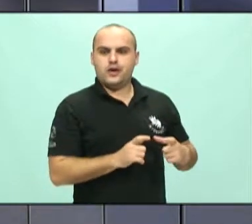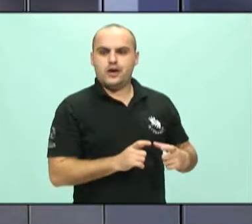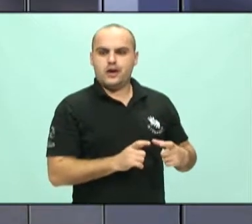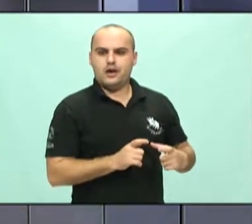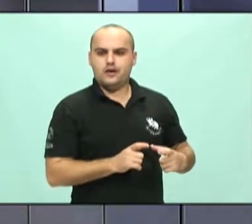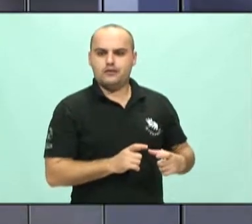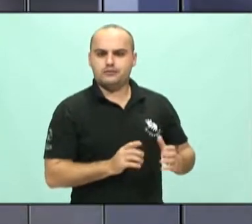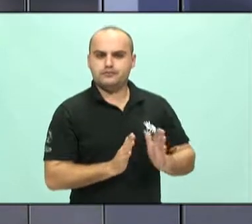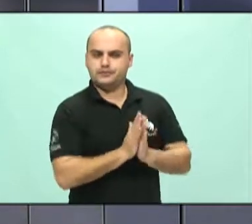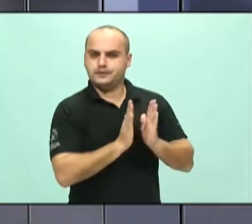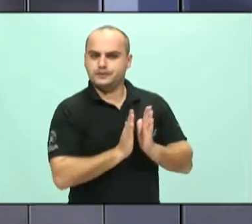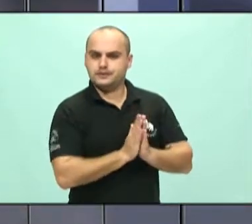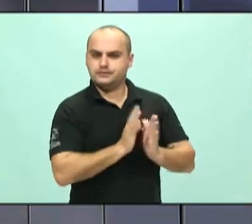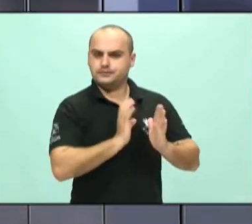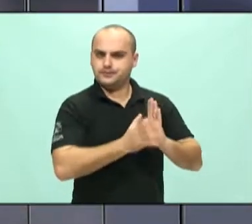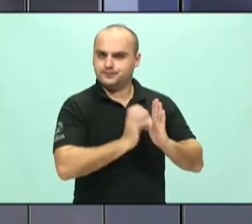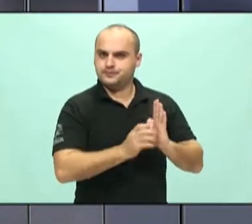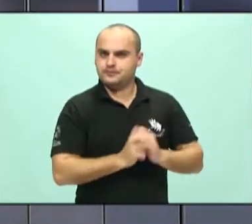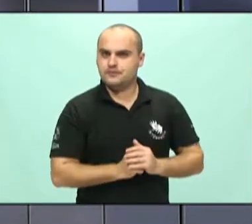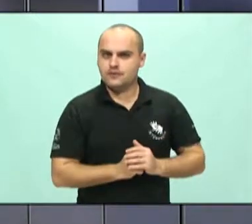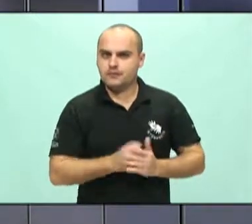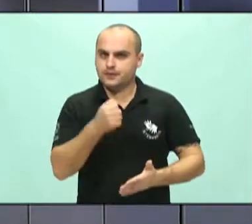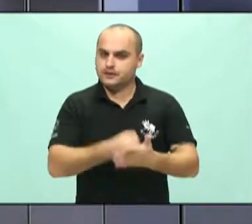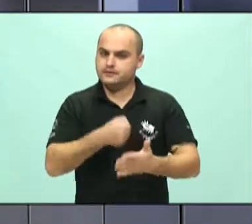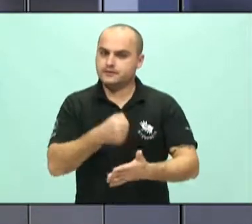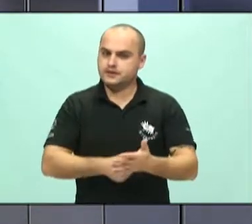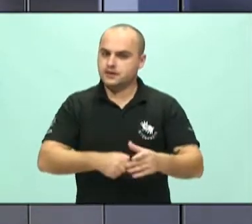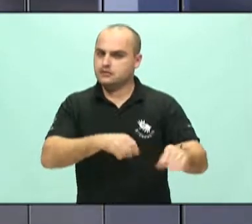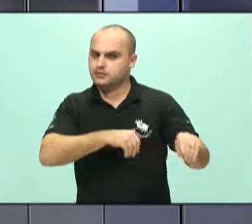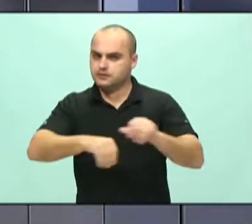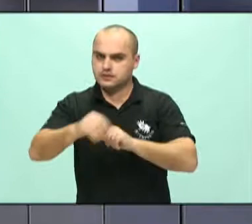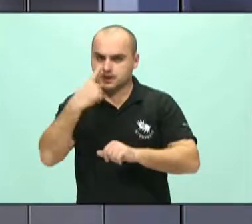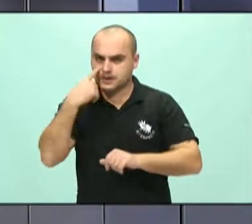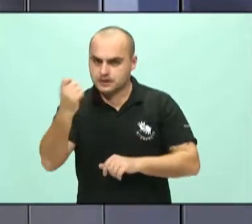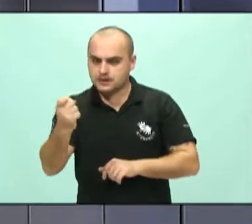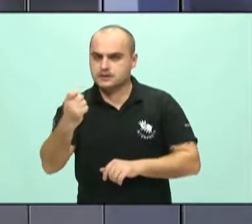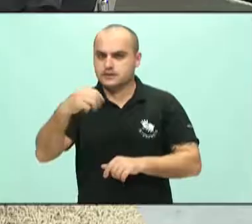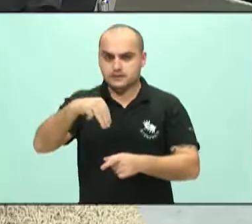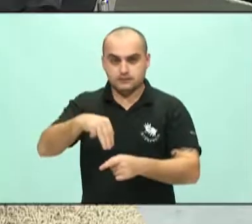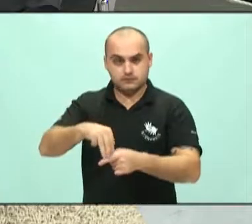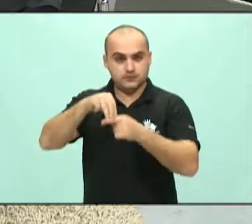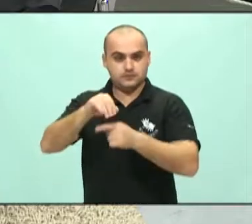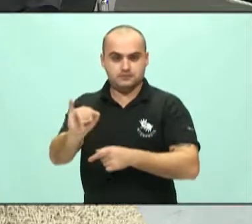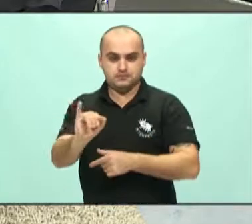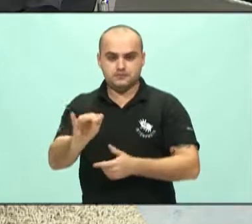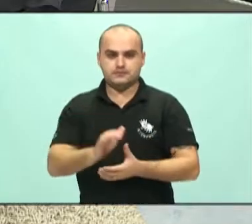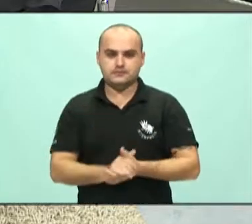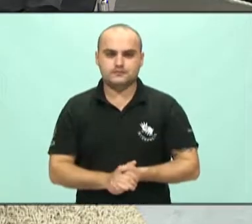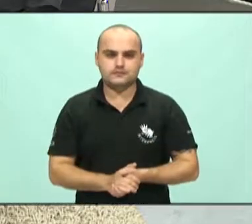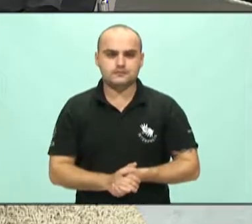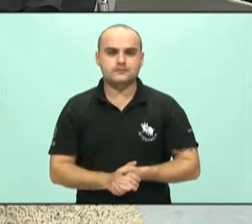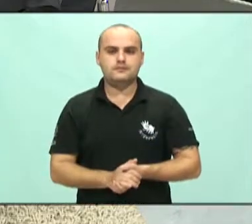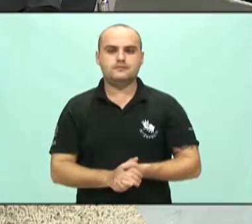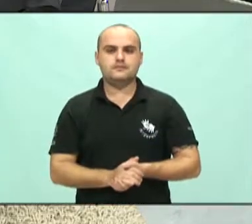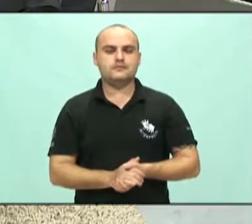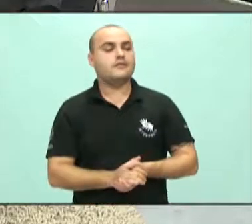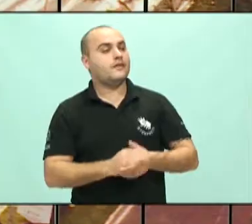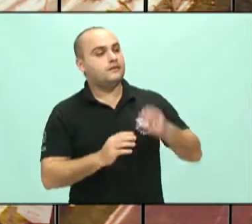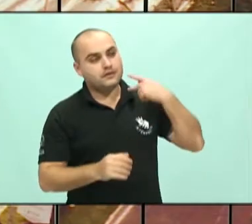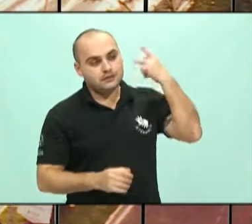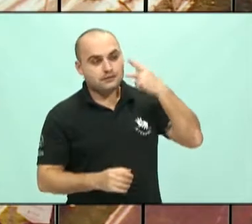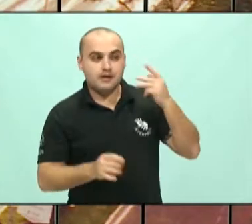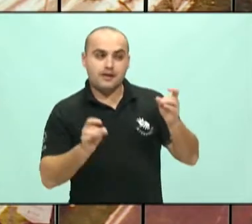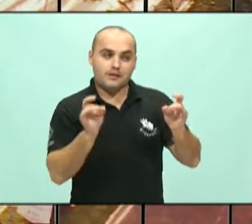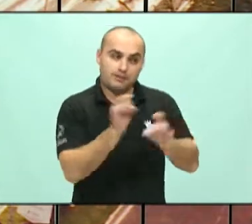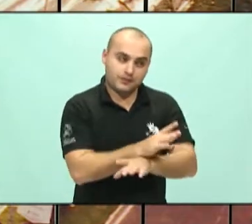política pessoal, partidária, para defender a nossa terra e defender os interesses da nossa cidade. Vereador, nós chegamos ao final do programa, mas